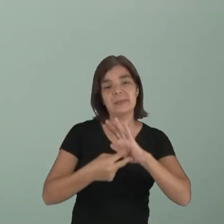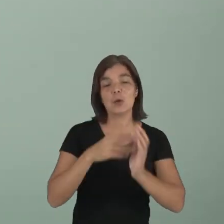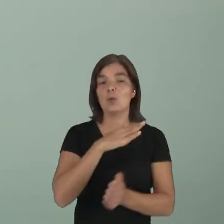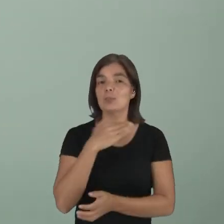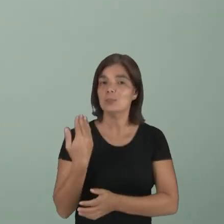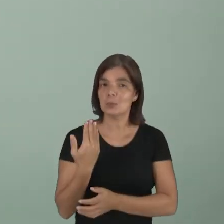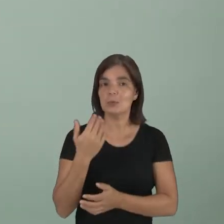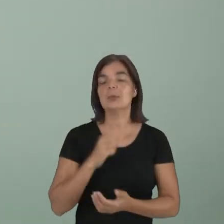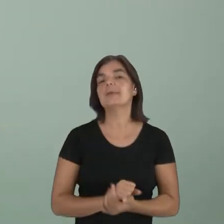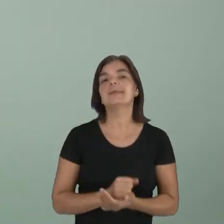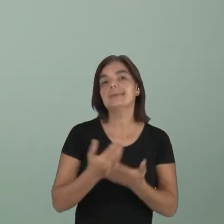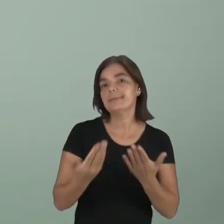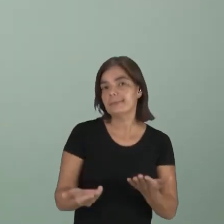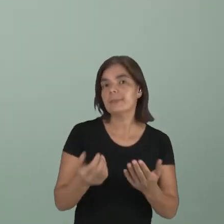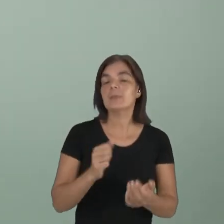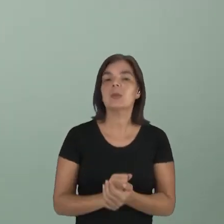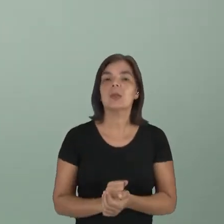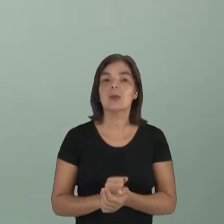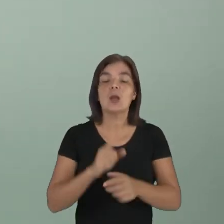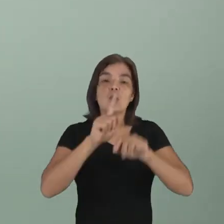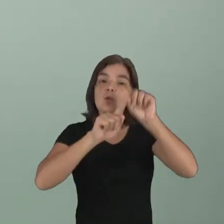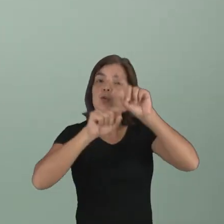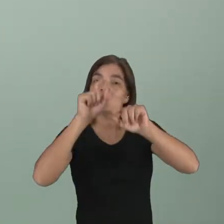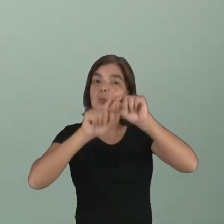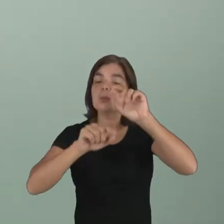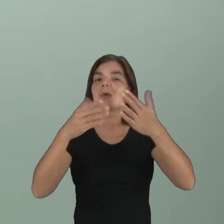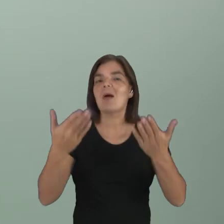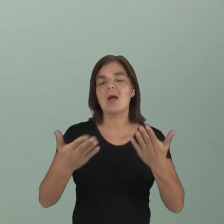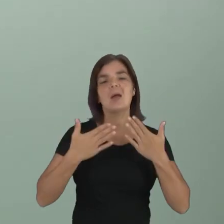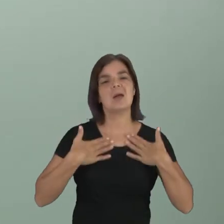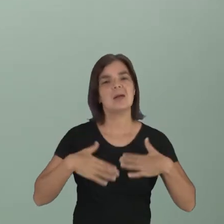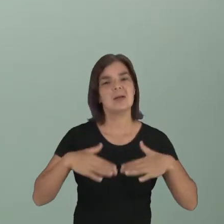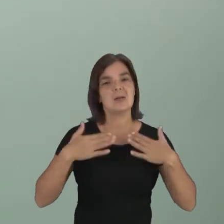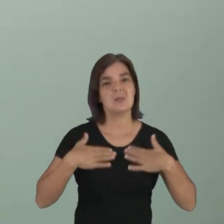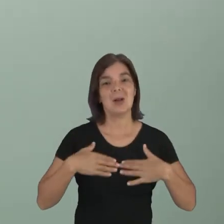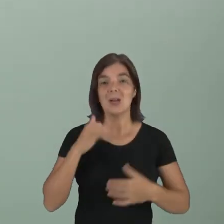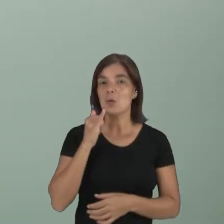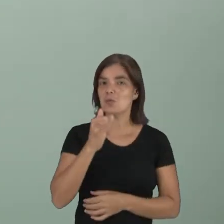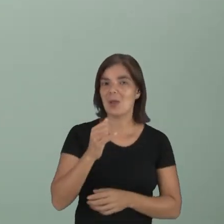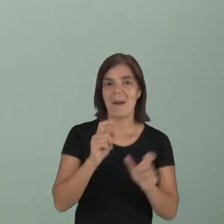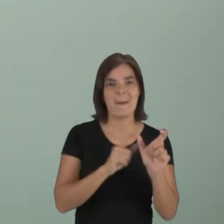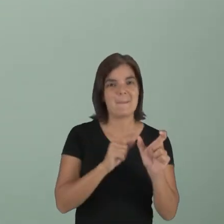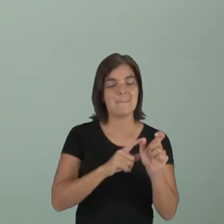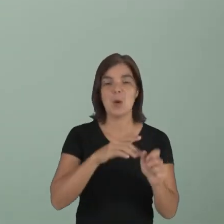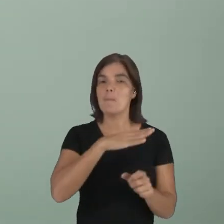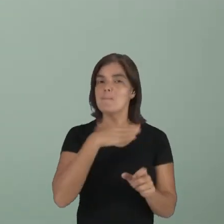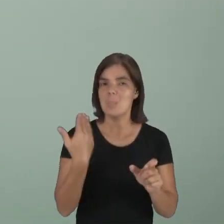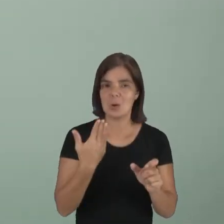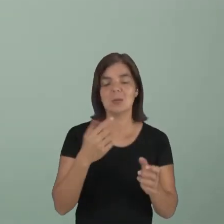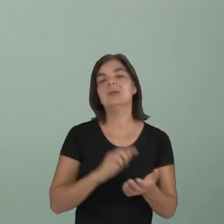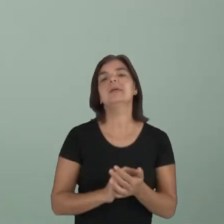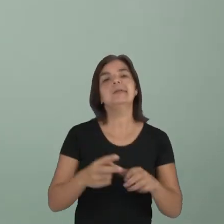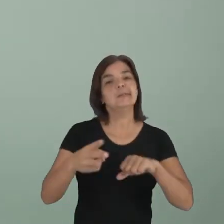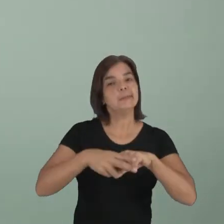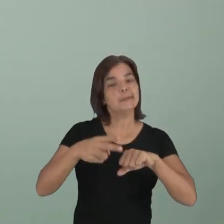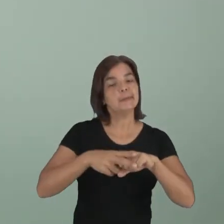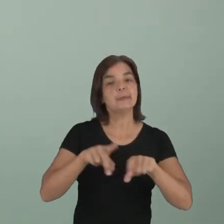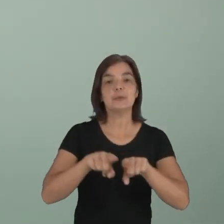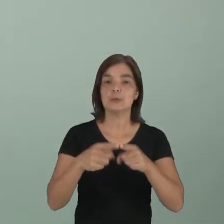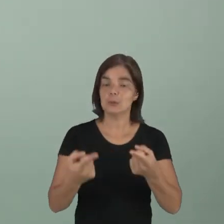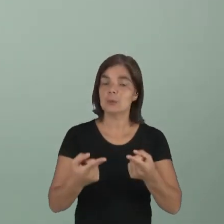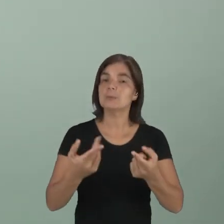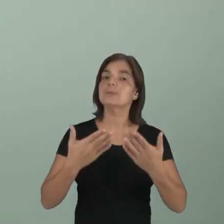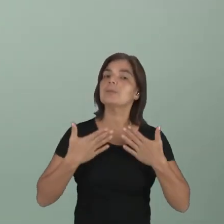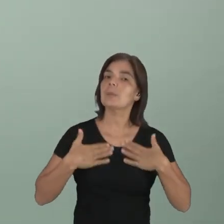ela morreu. Então, virar estrelinha é uma forma suave para não utilizar o verbo morrer. Então, quando eu utilizo